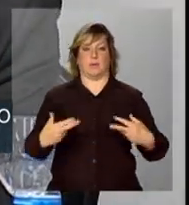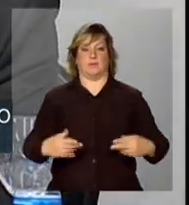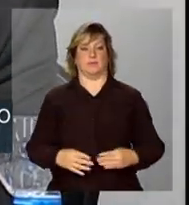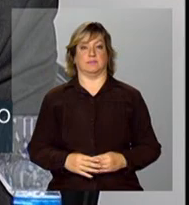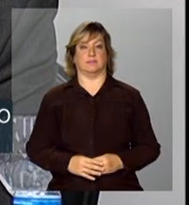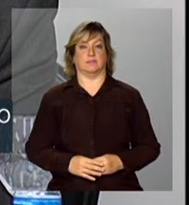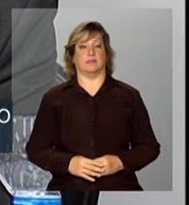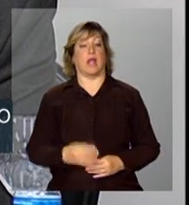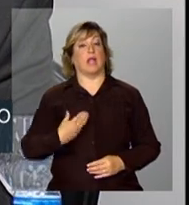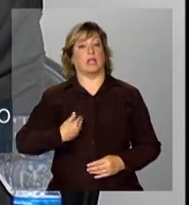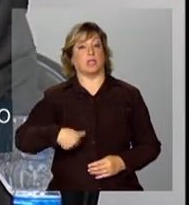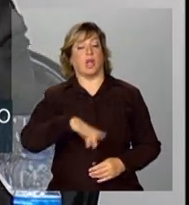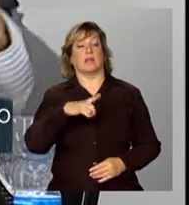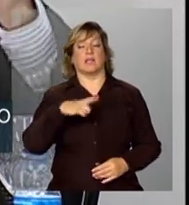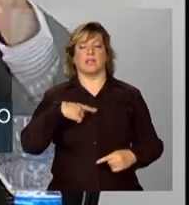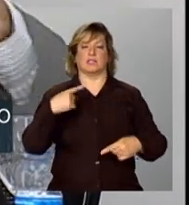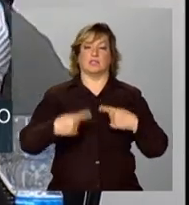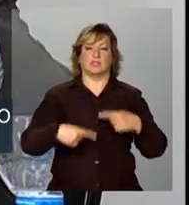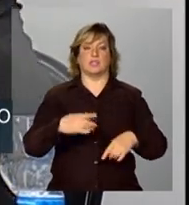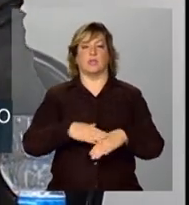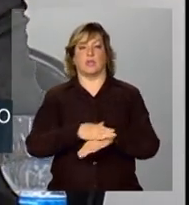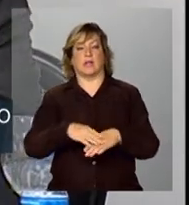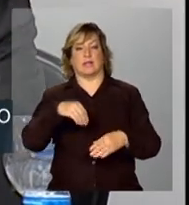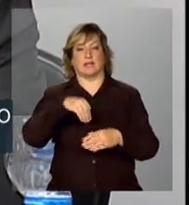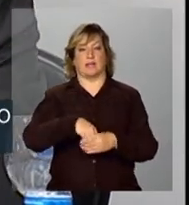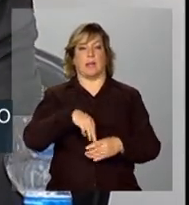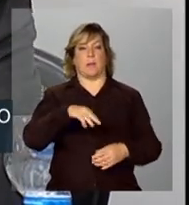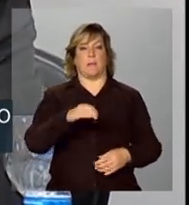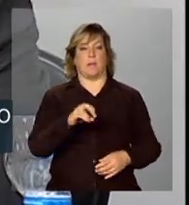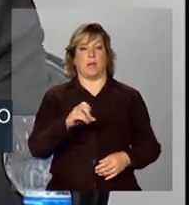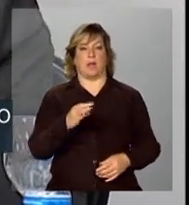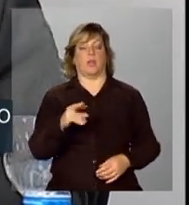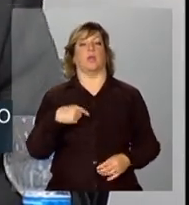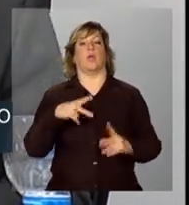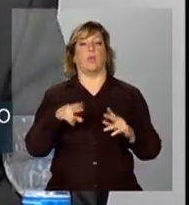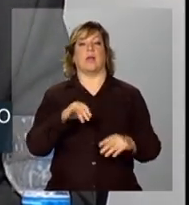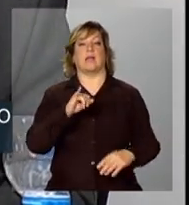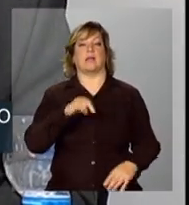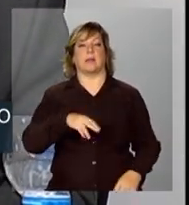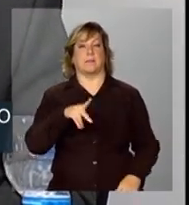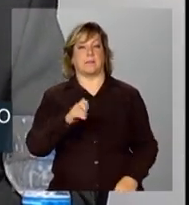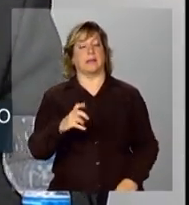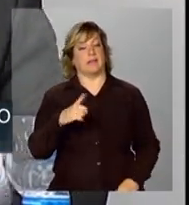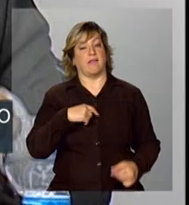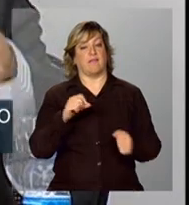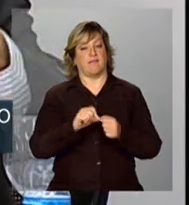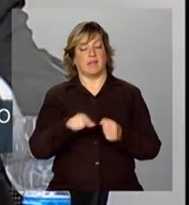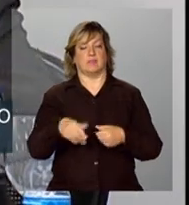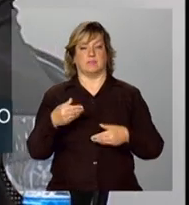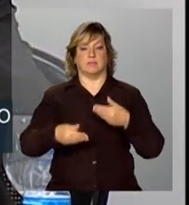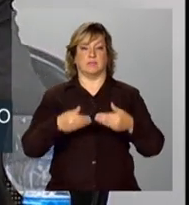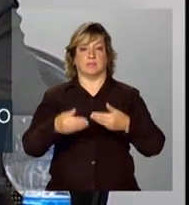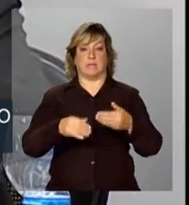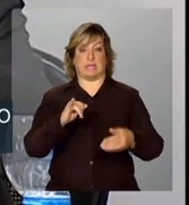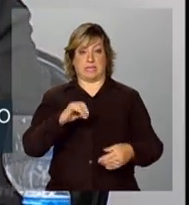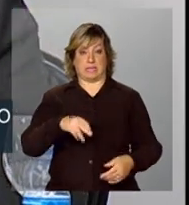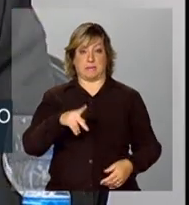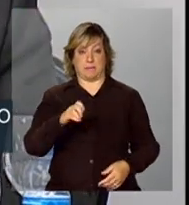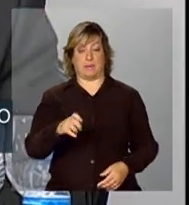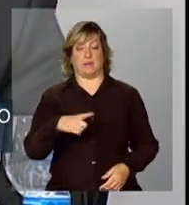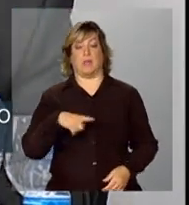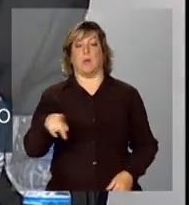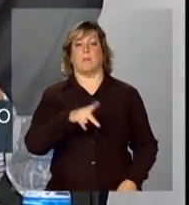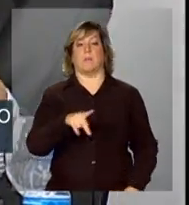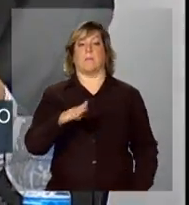Nós temos discutido a moratória, até reconhecendo o trabalho que o INPE tem feito nesse processo. Né? O INPE está fazendo isso, o professor Bernardo e o time